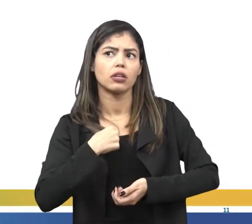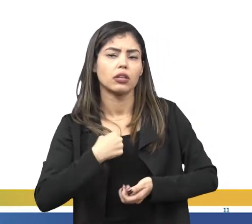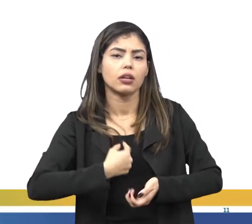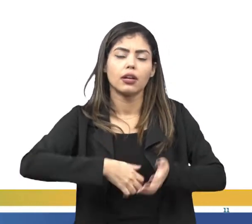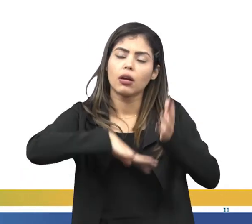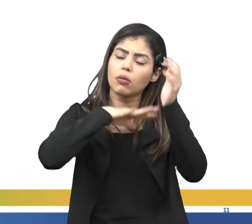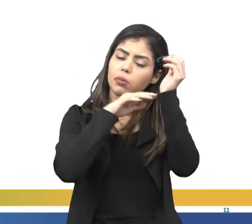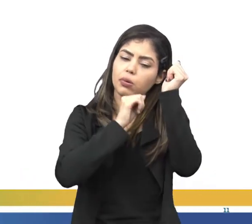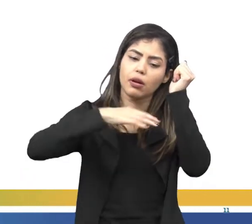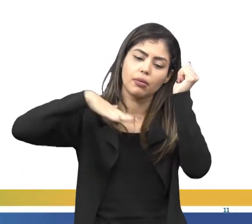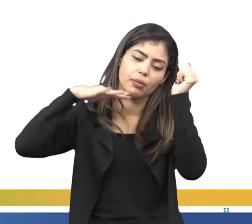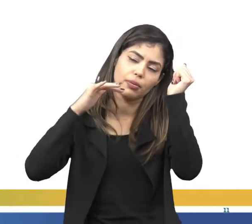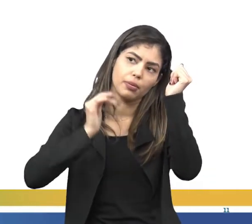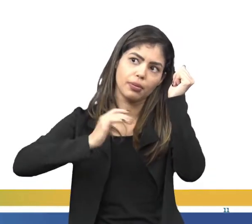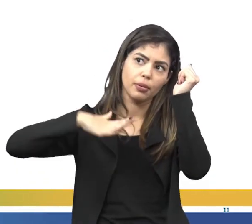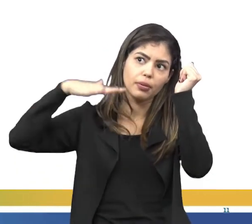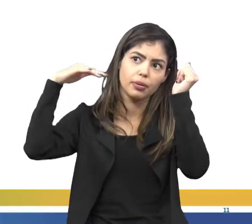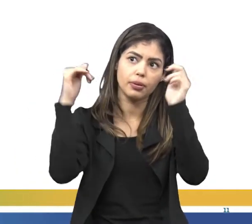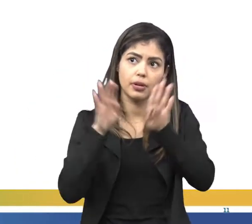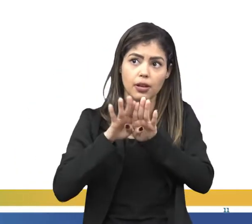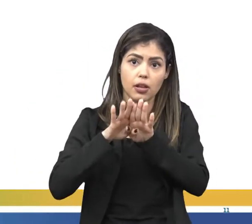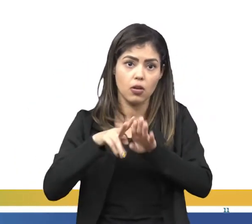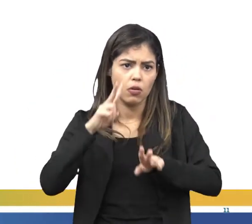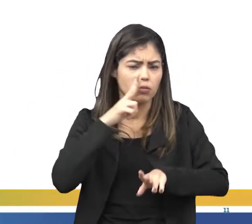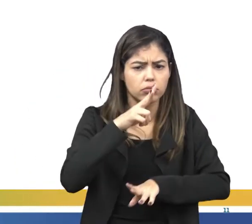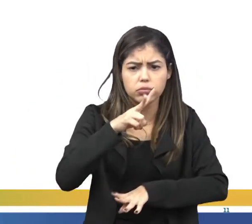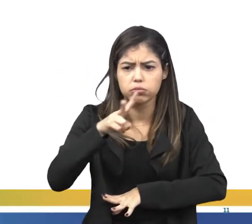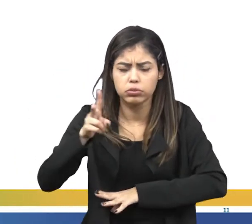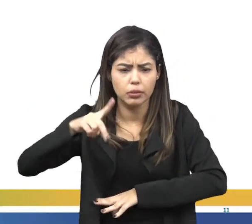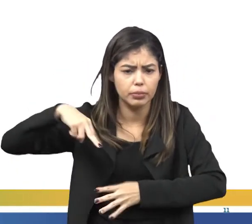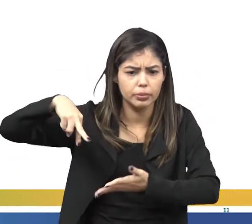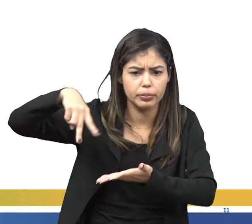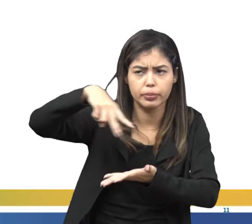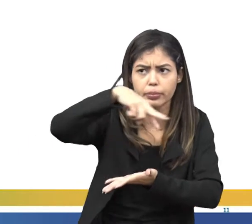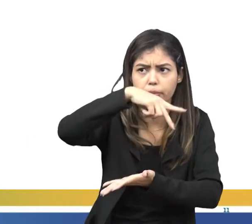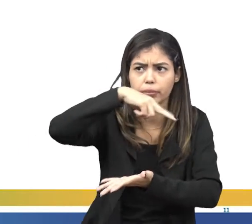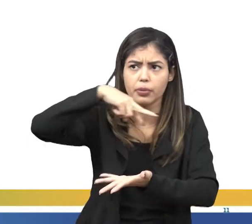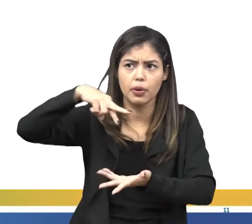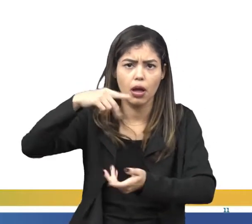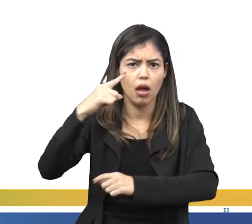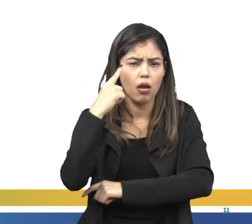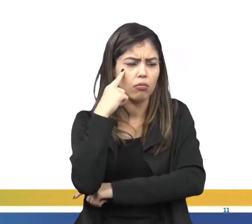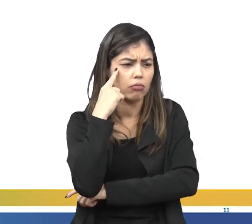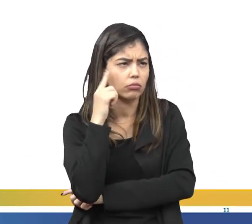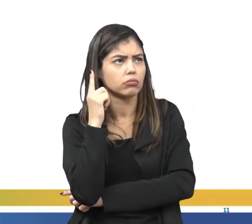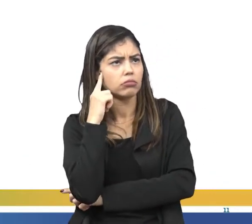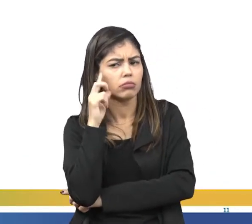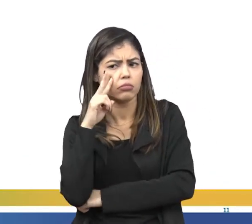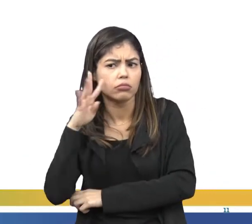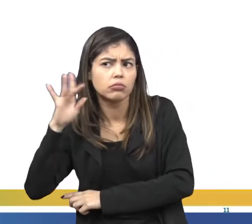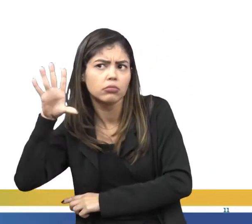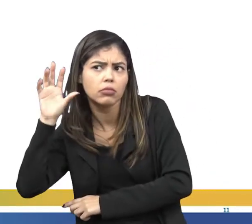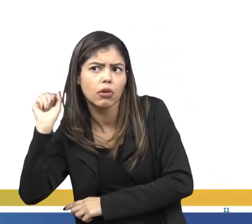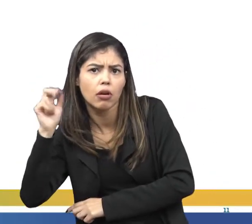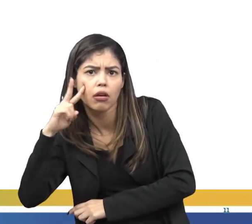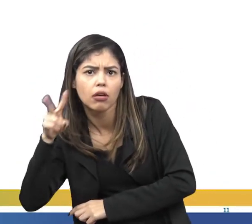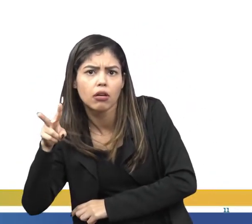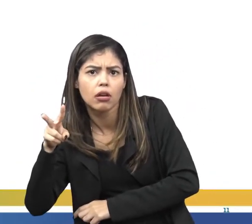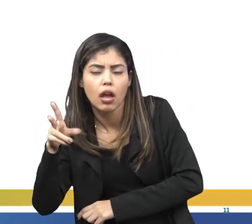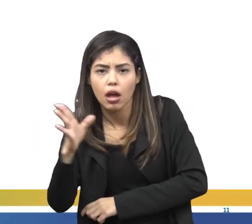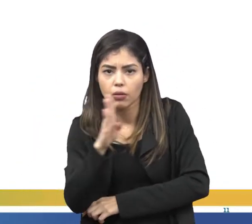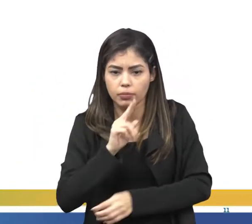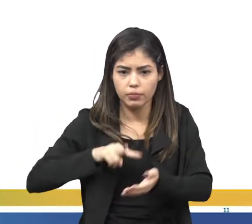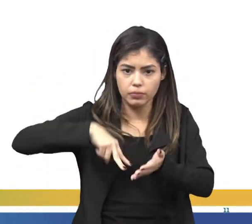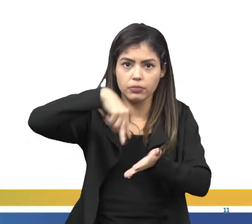muito leve e numa noite dessas notei que havia alguém andando sorrateiramente no quintal de casa. Levantei em